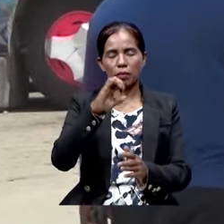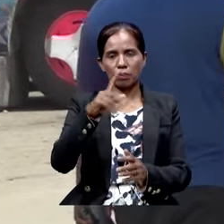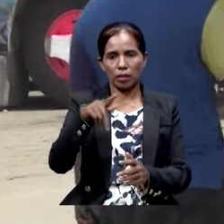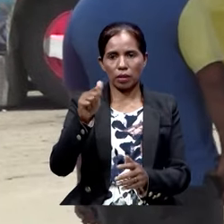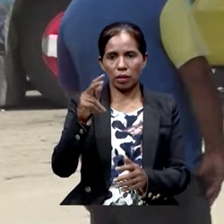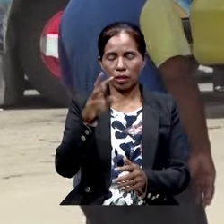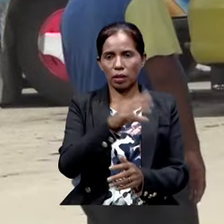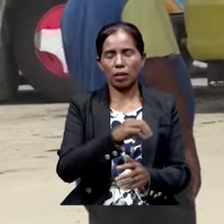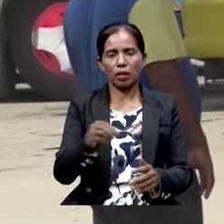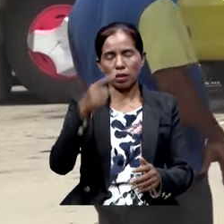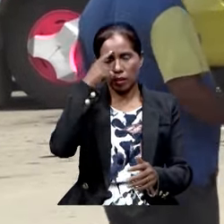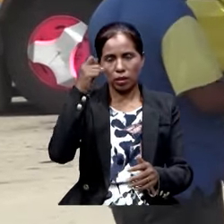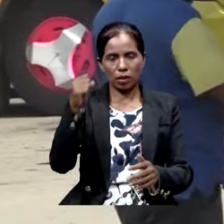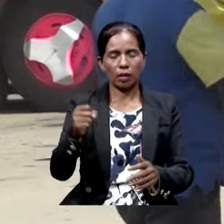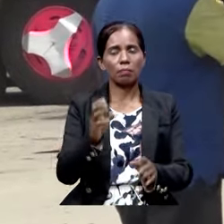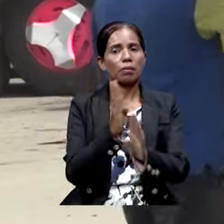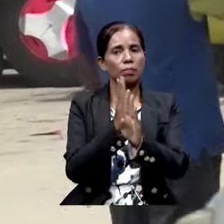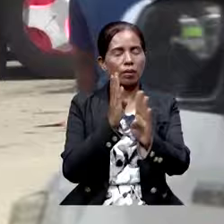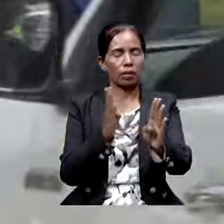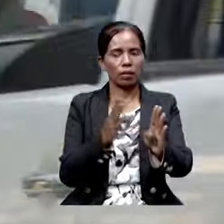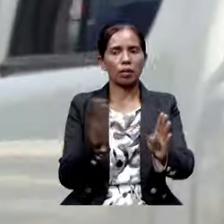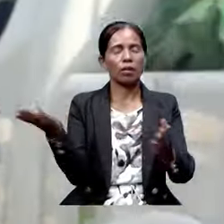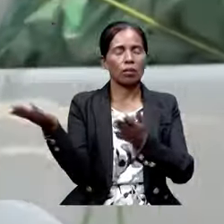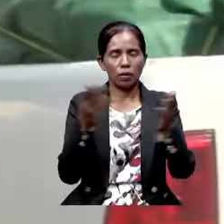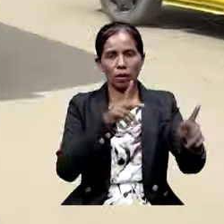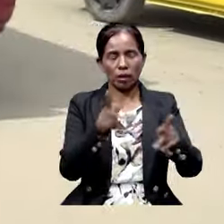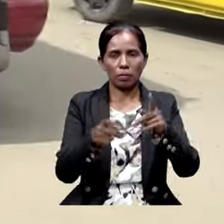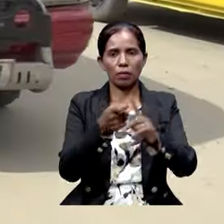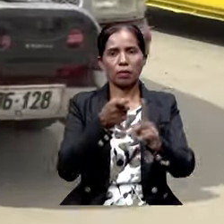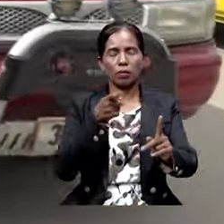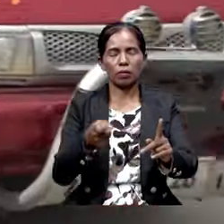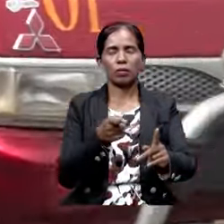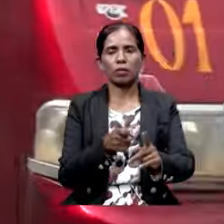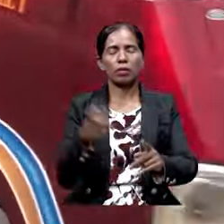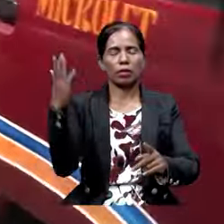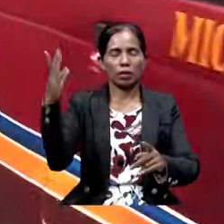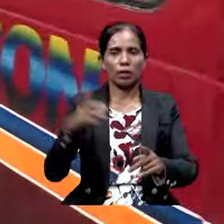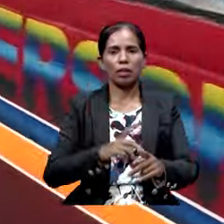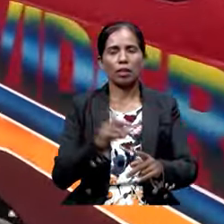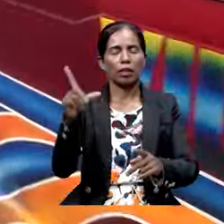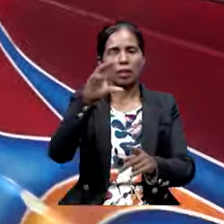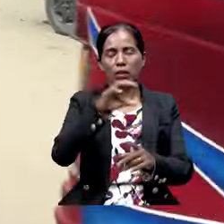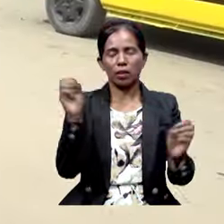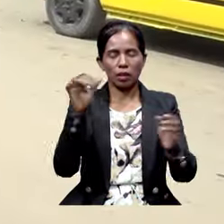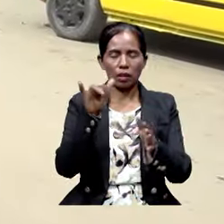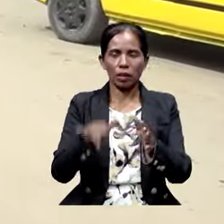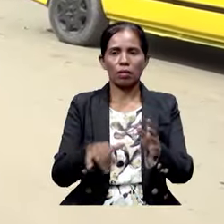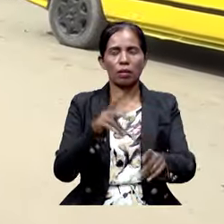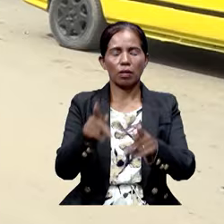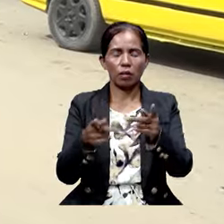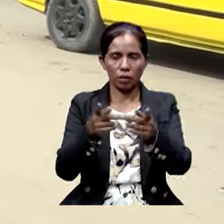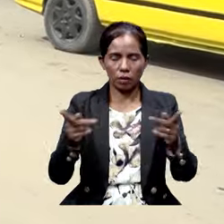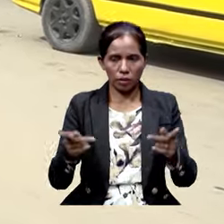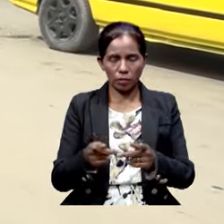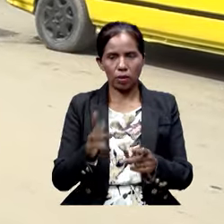Sarmento, situação não acontece. Tama bisira que nebe baiba em tula passageiro se se ponta leste, balo nunca atum passageiro se afate em